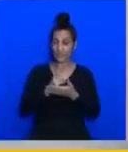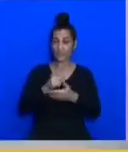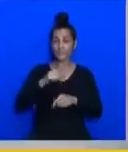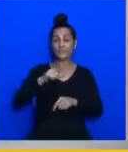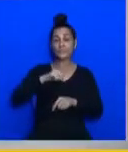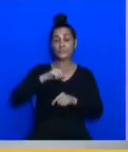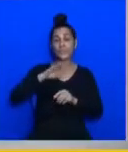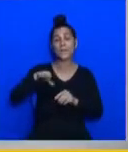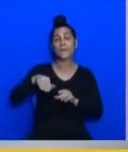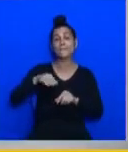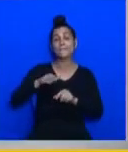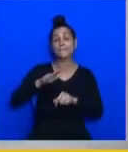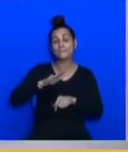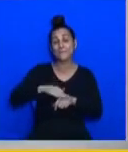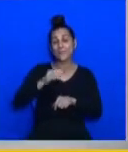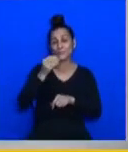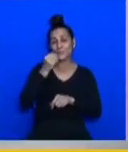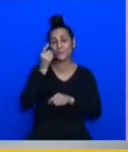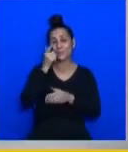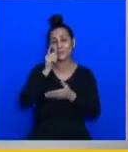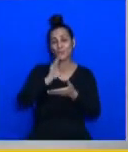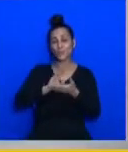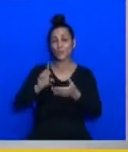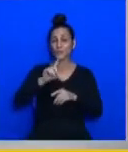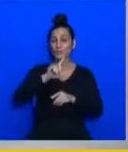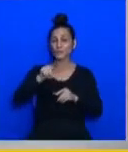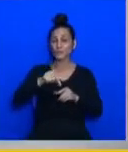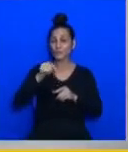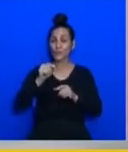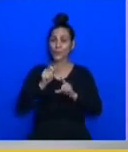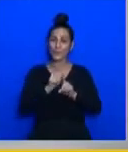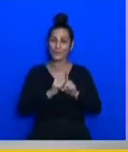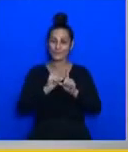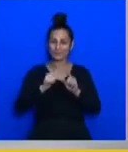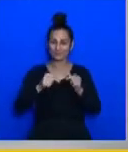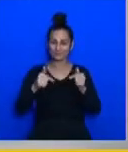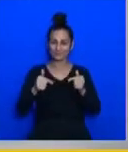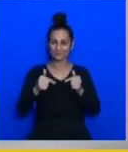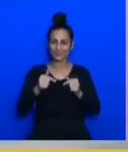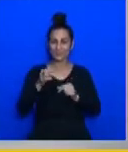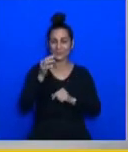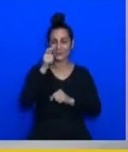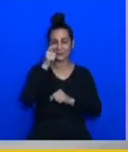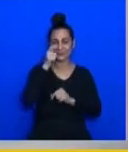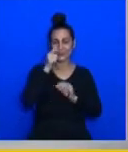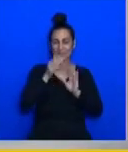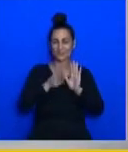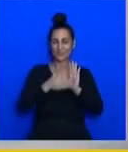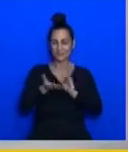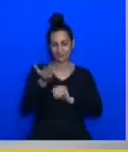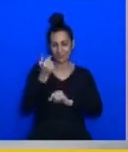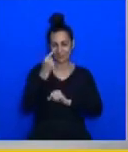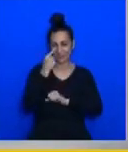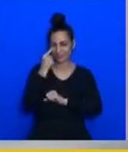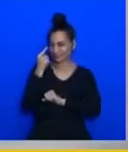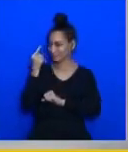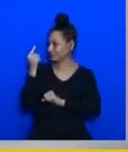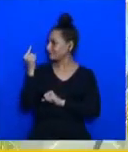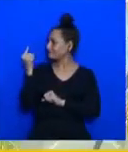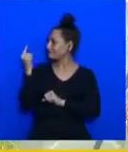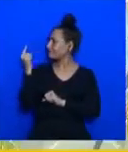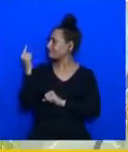tem mais uma chance de ganhar, porque agora passaremos ao sorteio do mês da sorte. Fique de olho na sua aposta. Vamos lá?